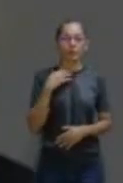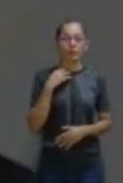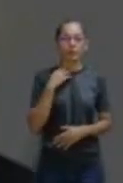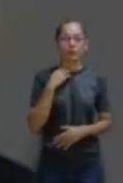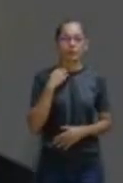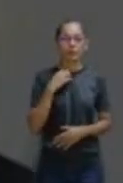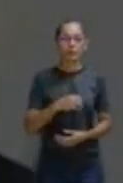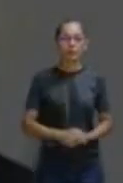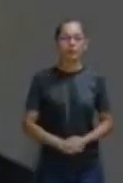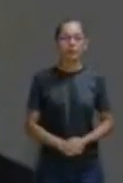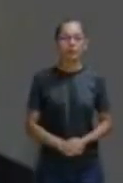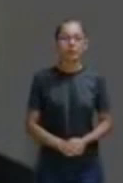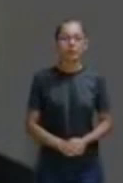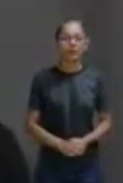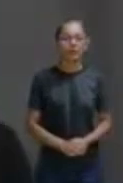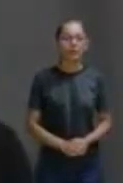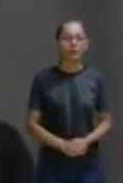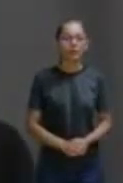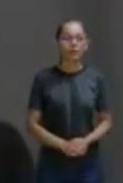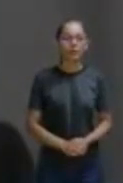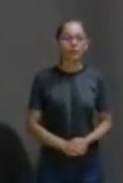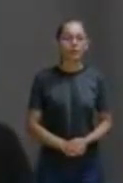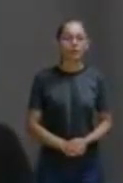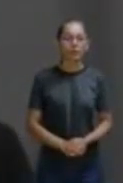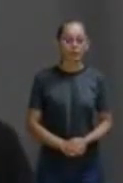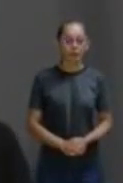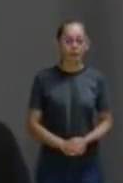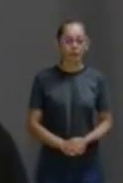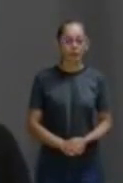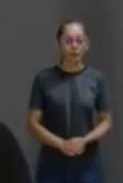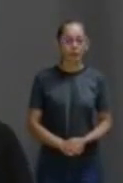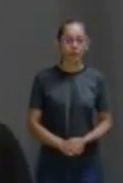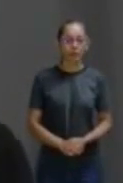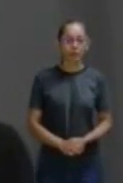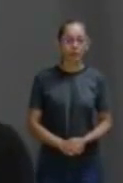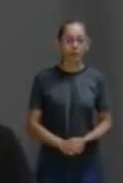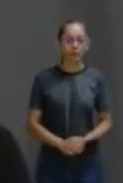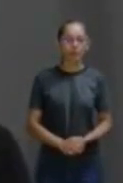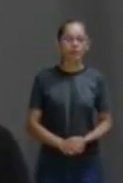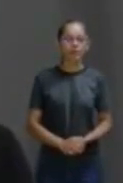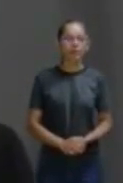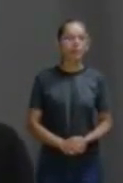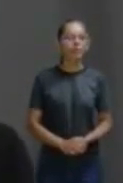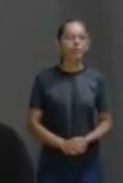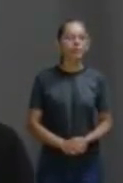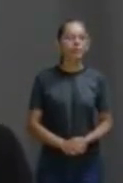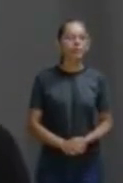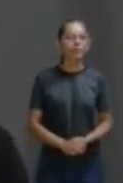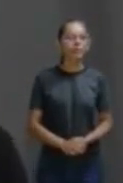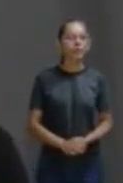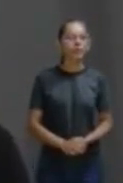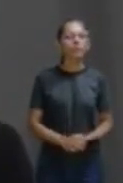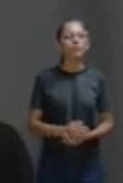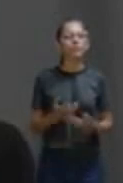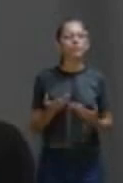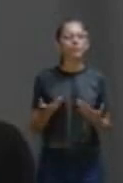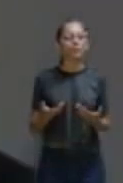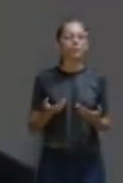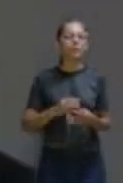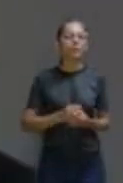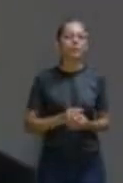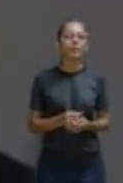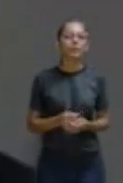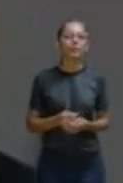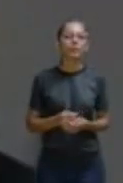Transitado a presente decisão, encaminhe-se as comunicações necessárias ao Tribunal Superior Eleitoral e